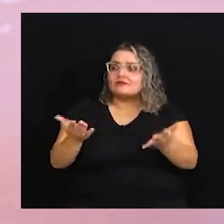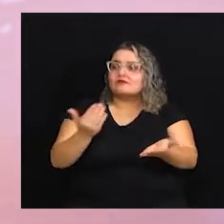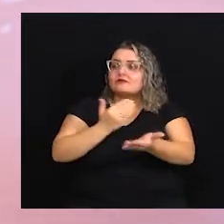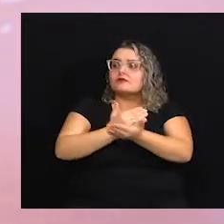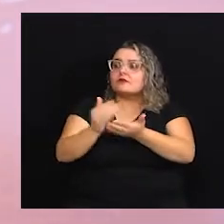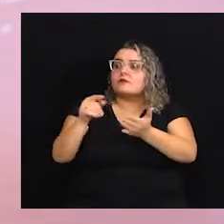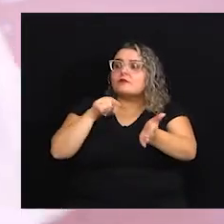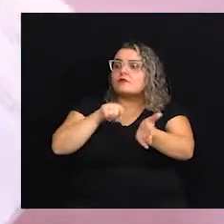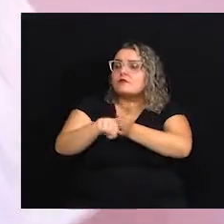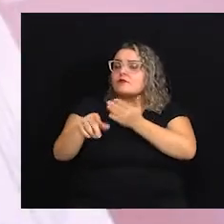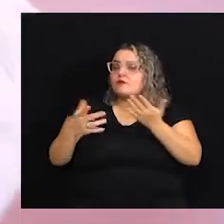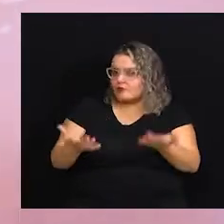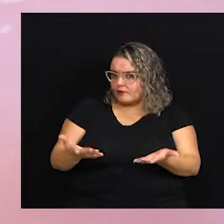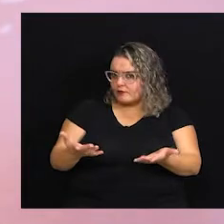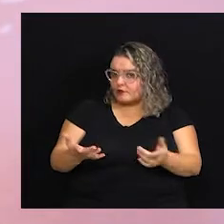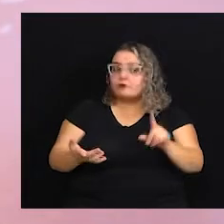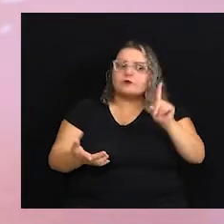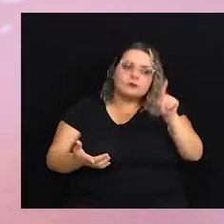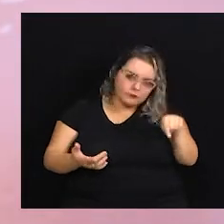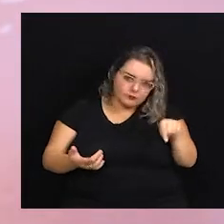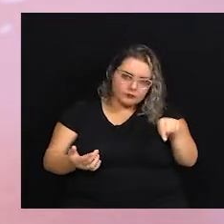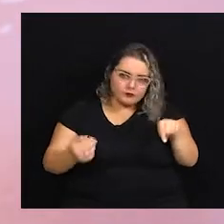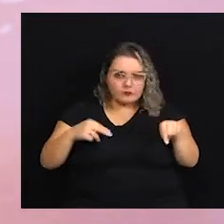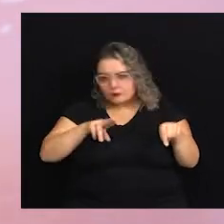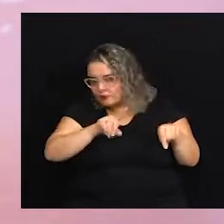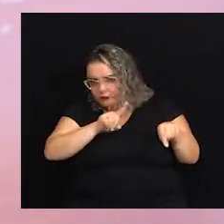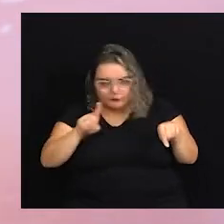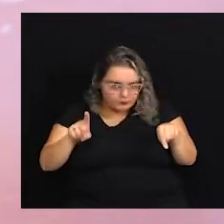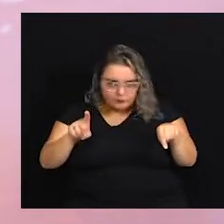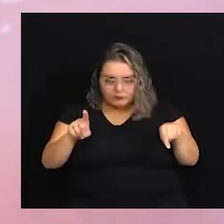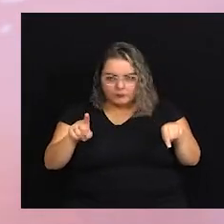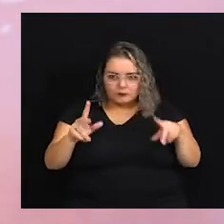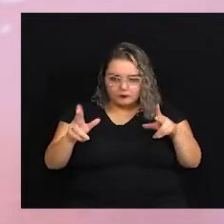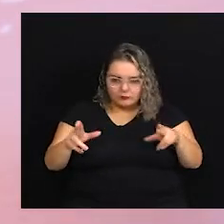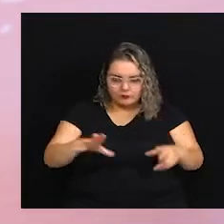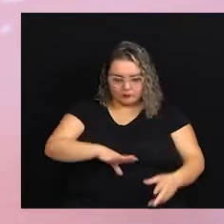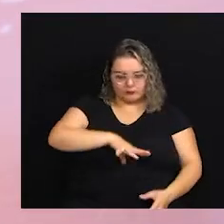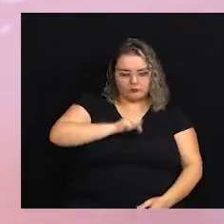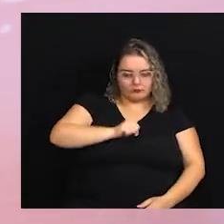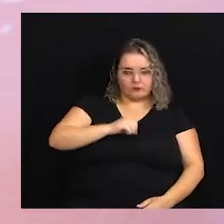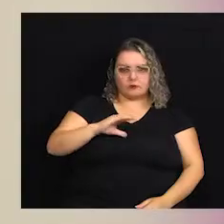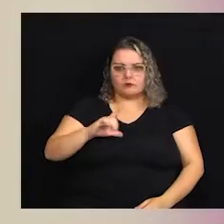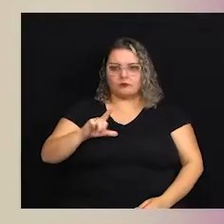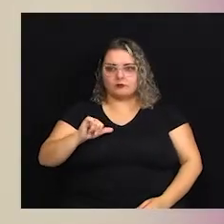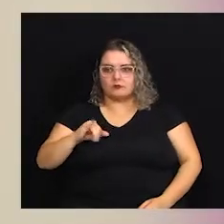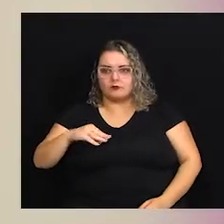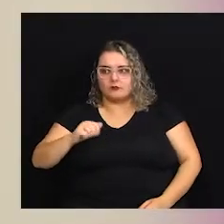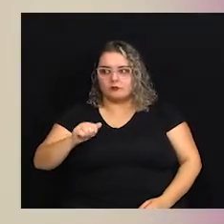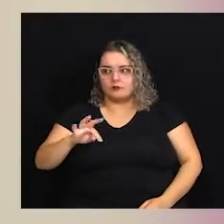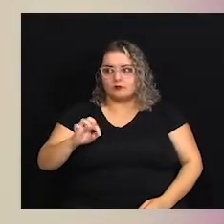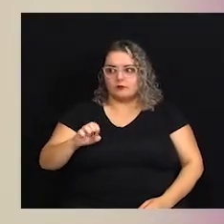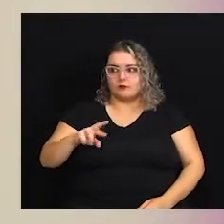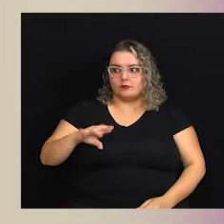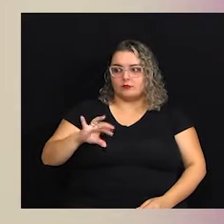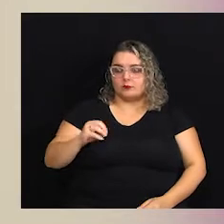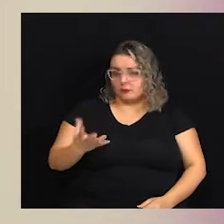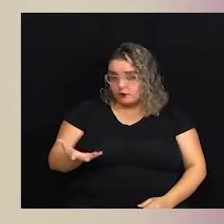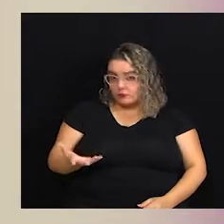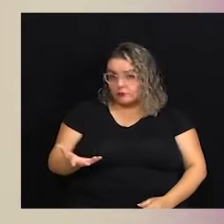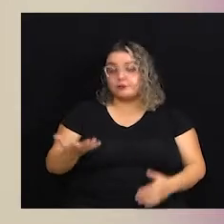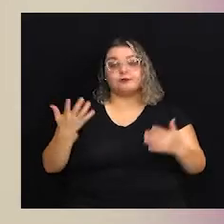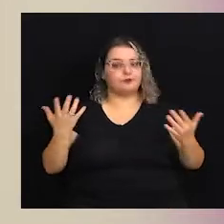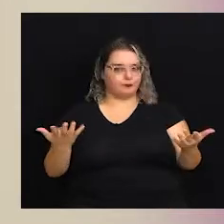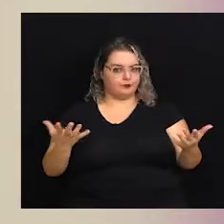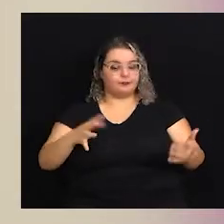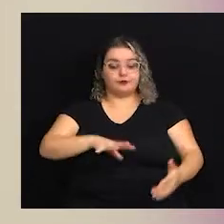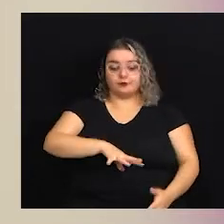te perguntando: é ou não é a mesma coisa, menopausa e climatério? Então, o que acontece?